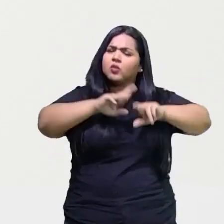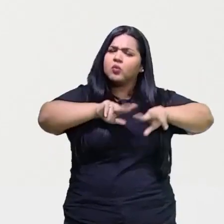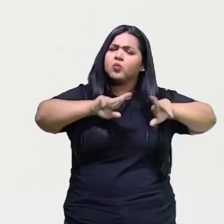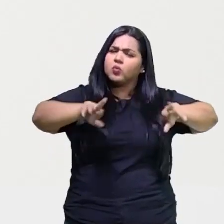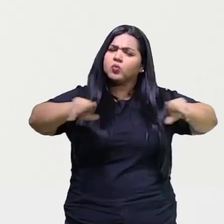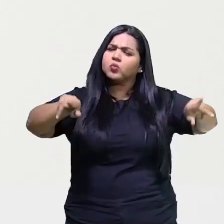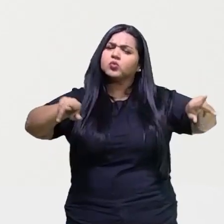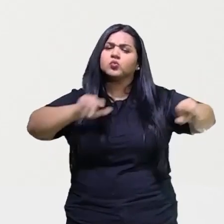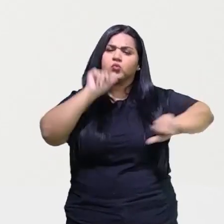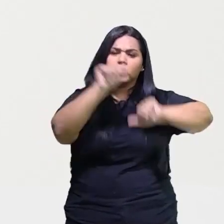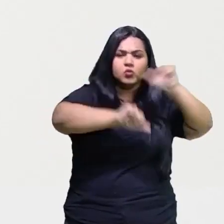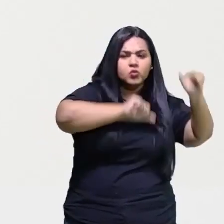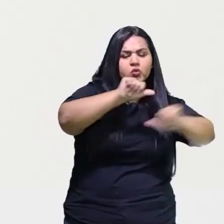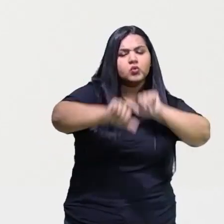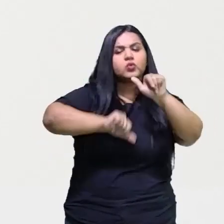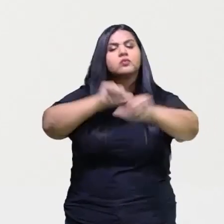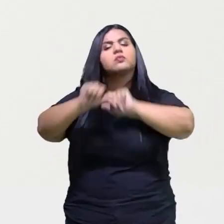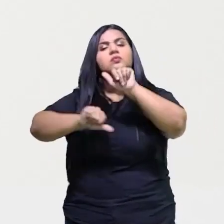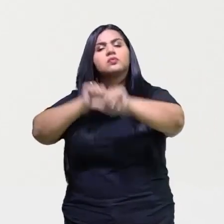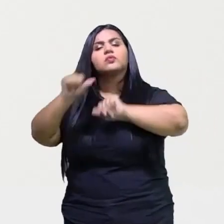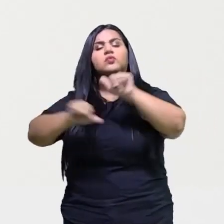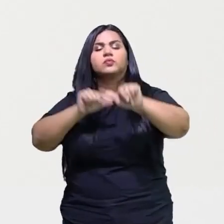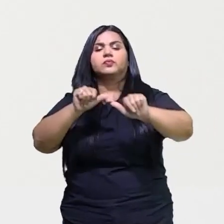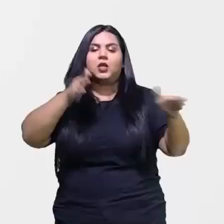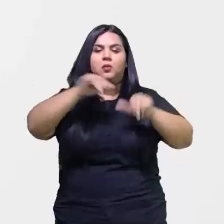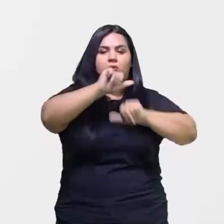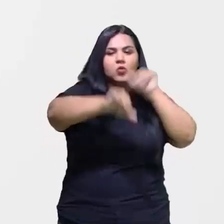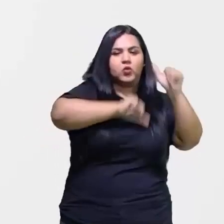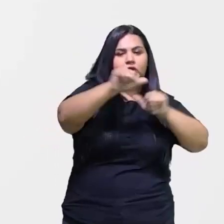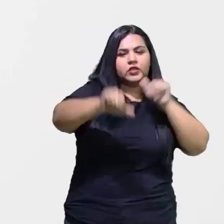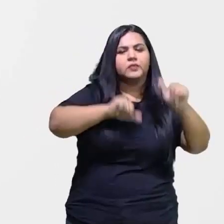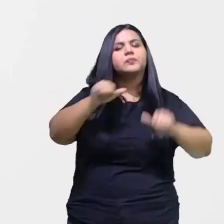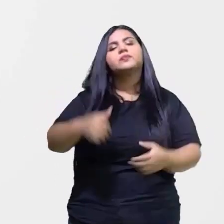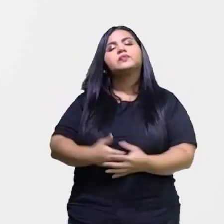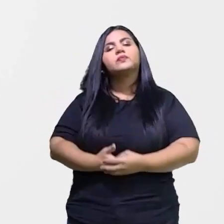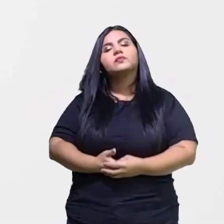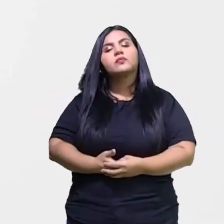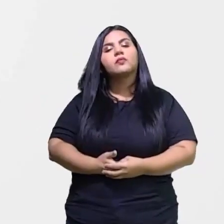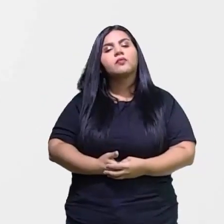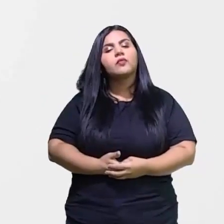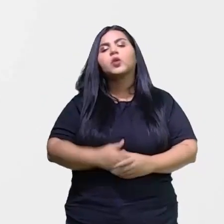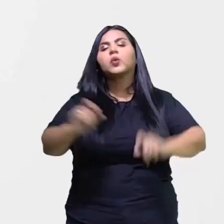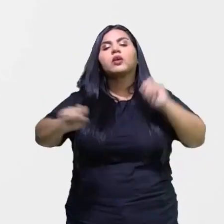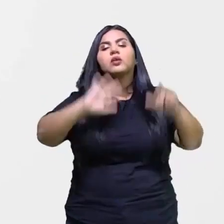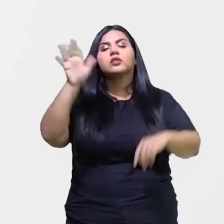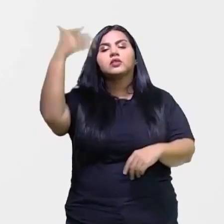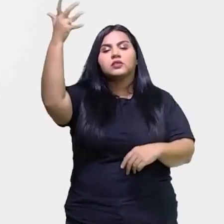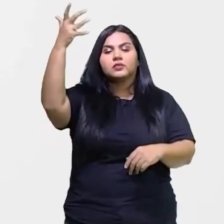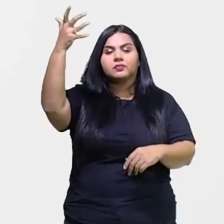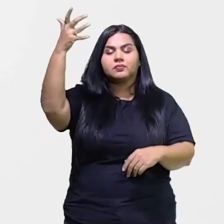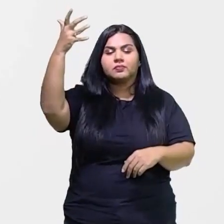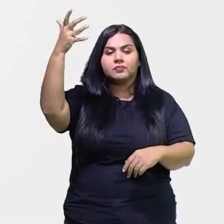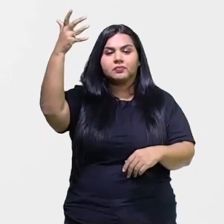estado, muita coisa mesmo. Muita coisa mudou. Com a época de mudanças, o que acontece?